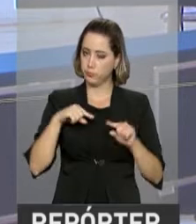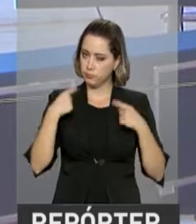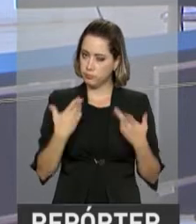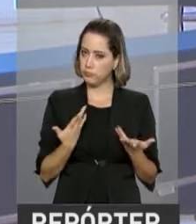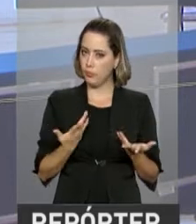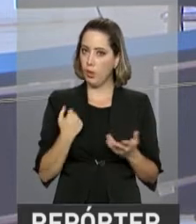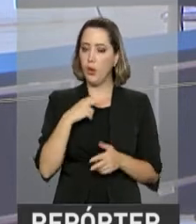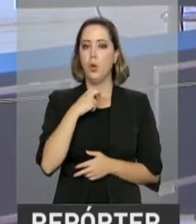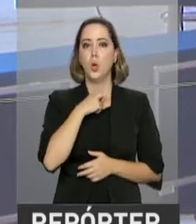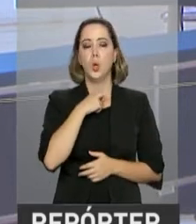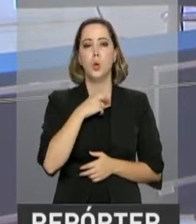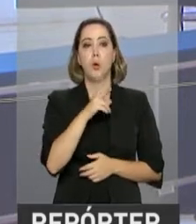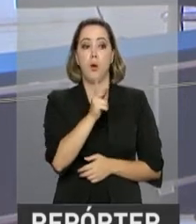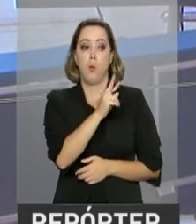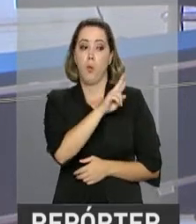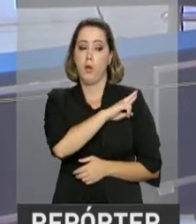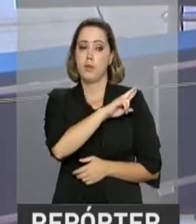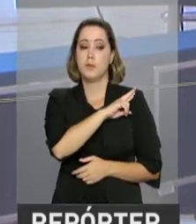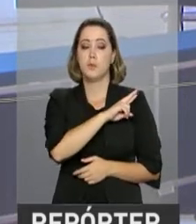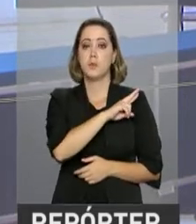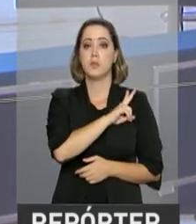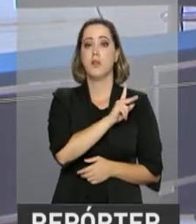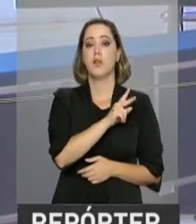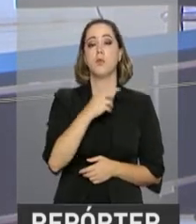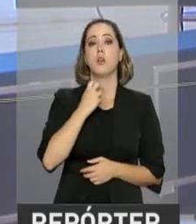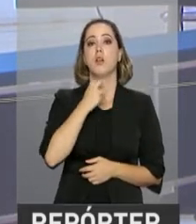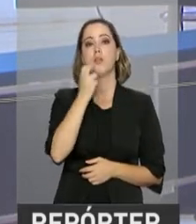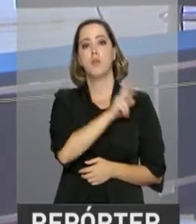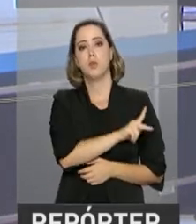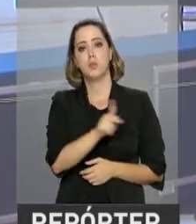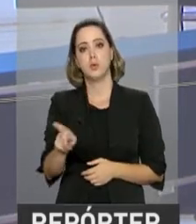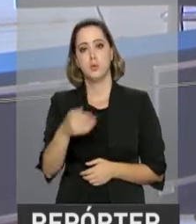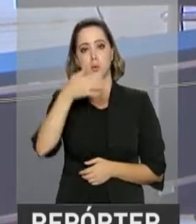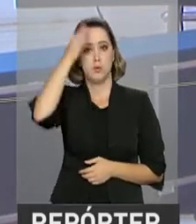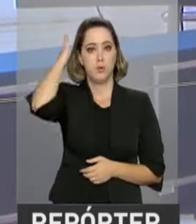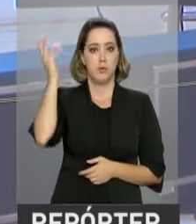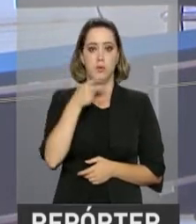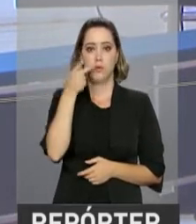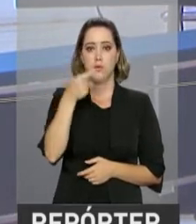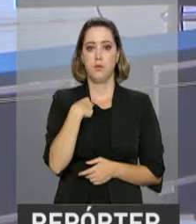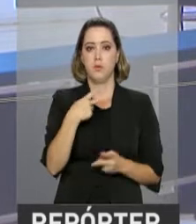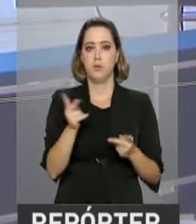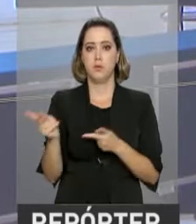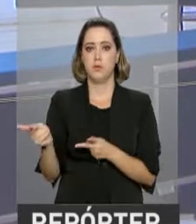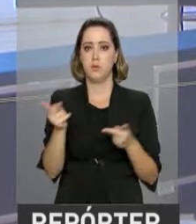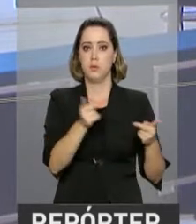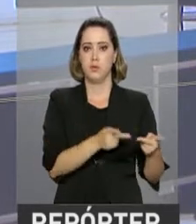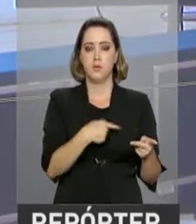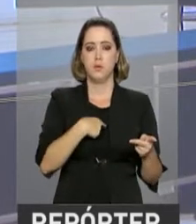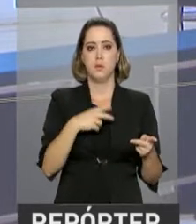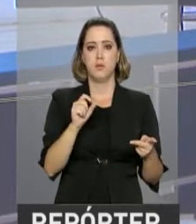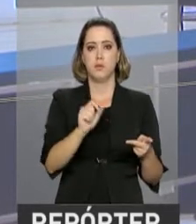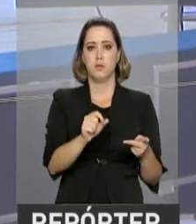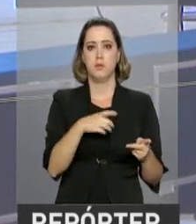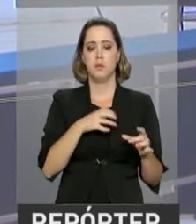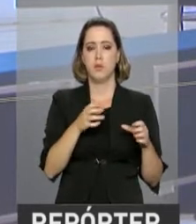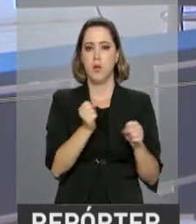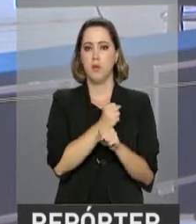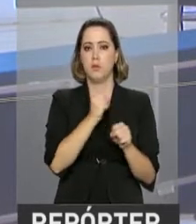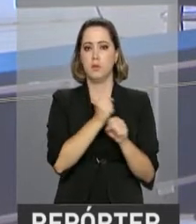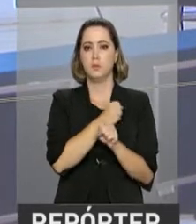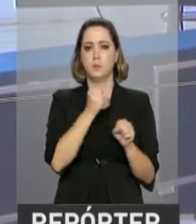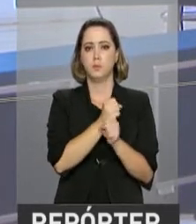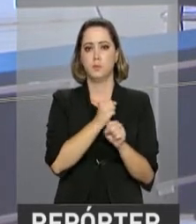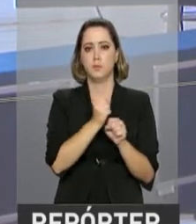república alexandre paula acabou de conceder uma declaração à imprensa sobre a visita do presidente michel temer a obras do